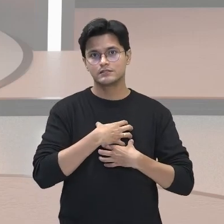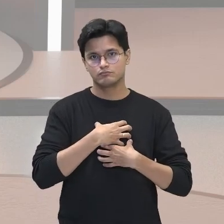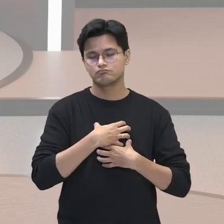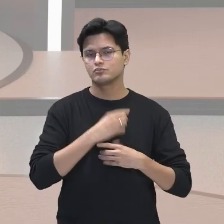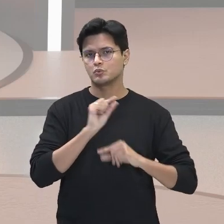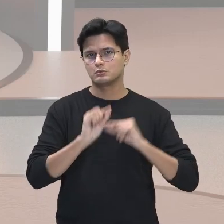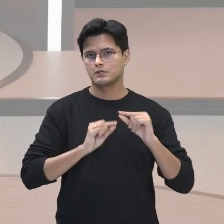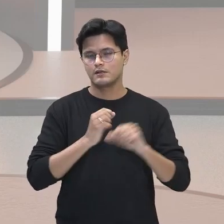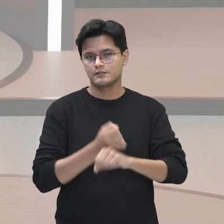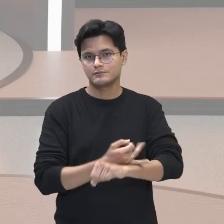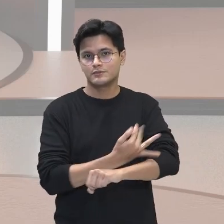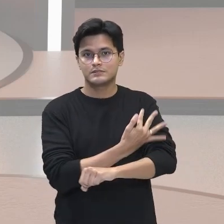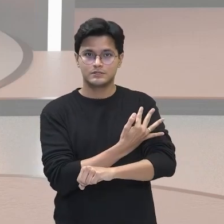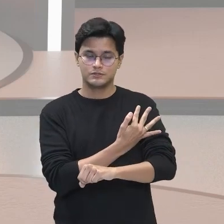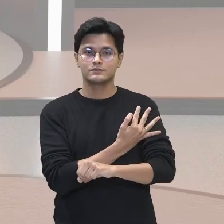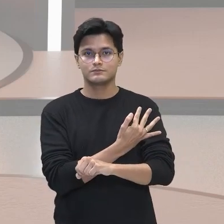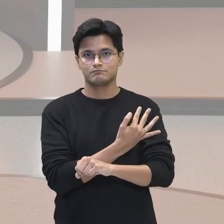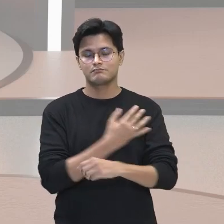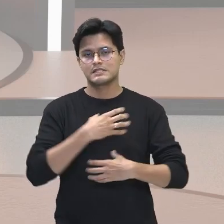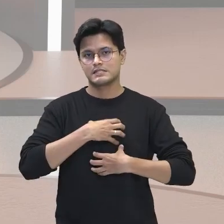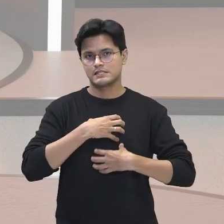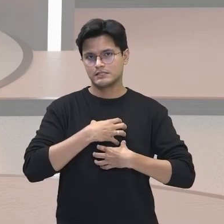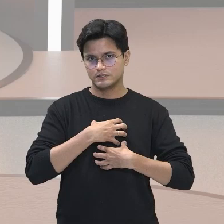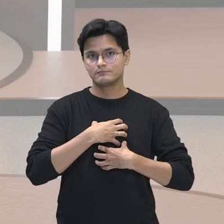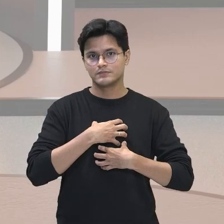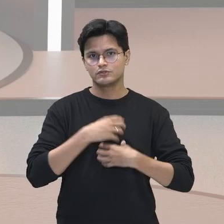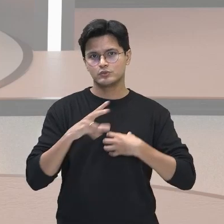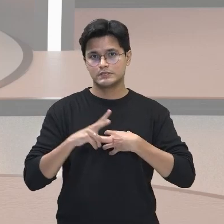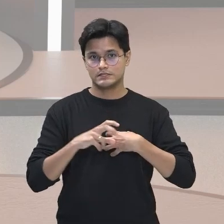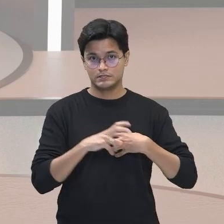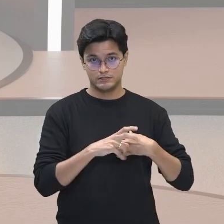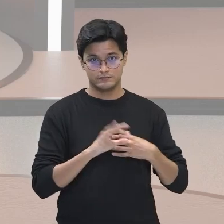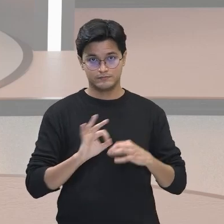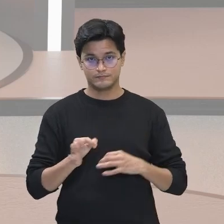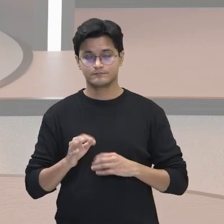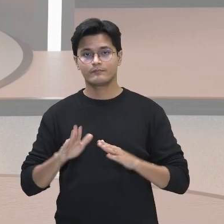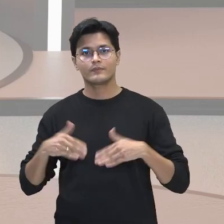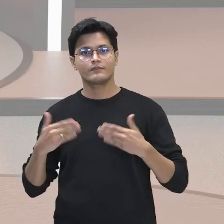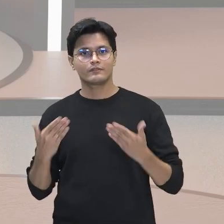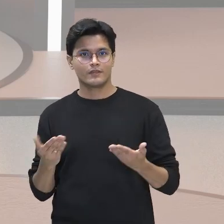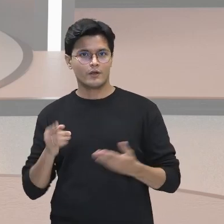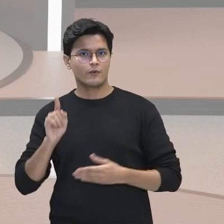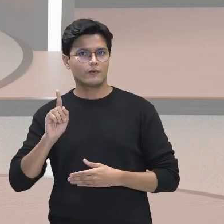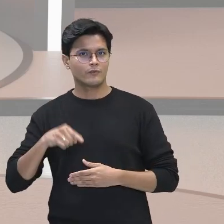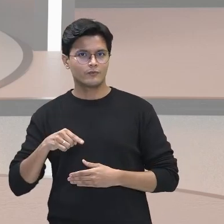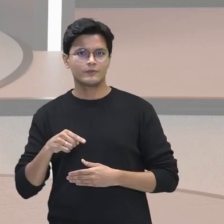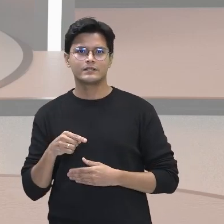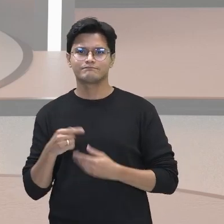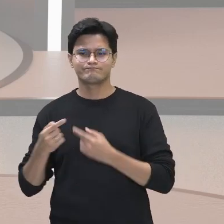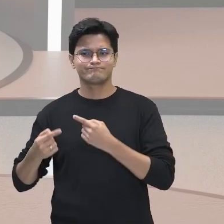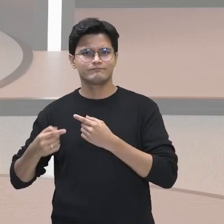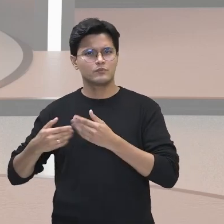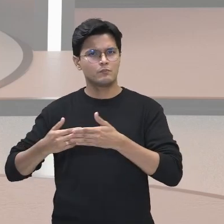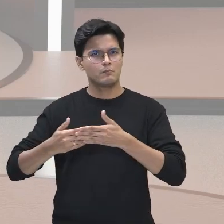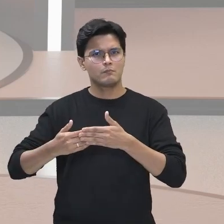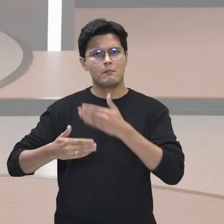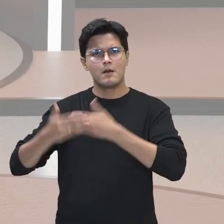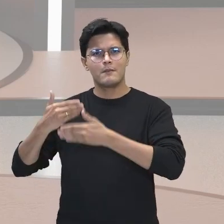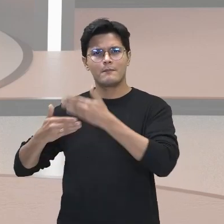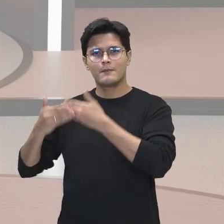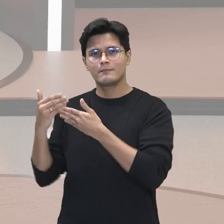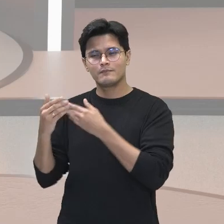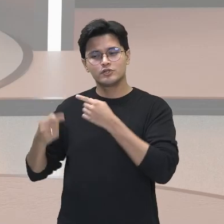nossas emoções, são os nossos sentidos. Então, isso aí foi uma eterna briga, uma